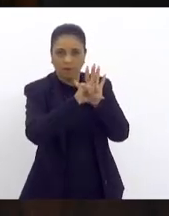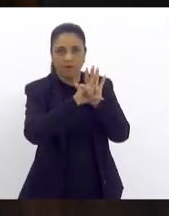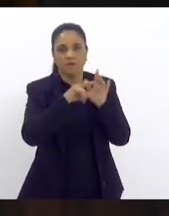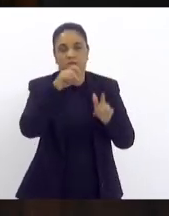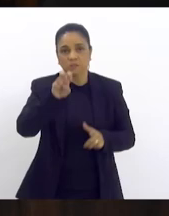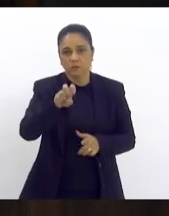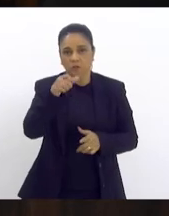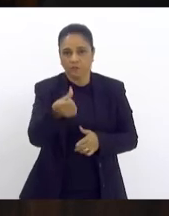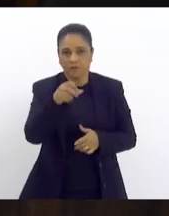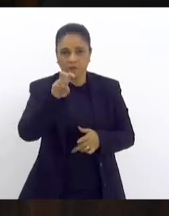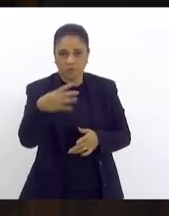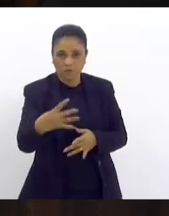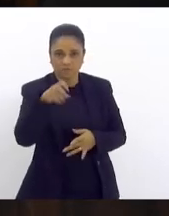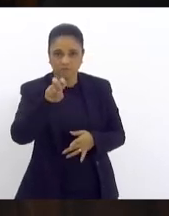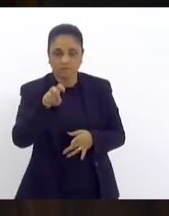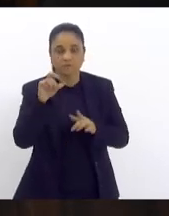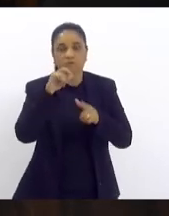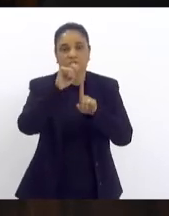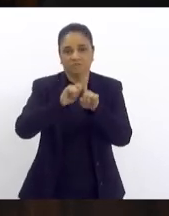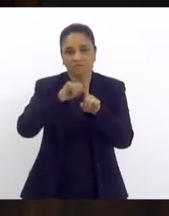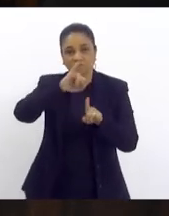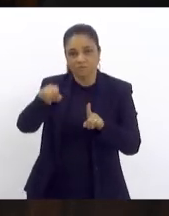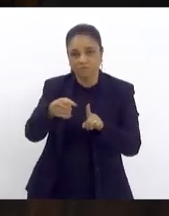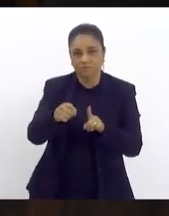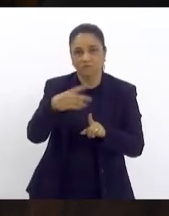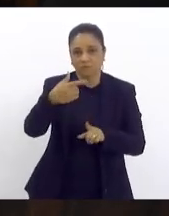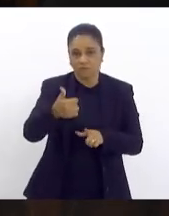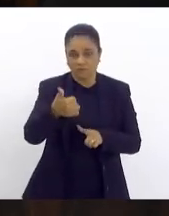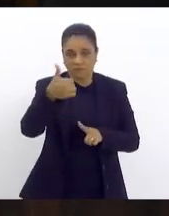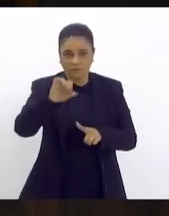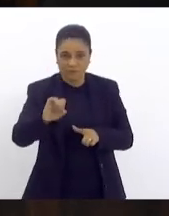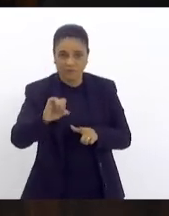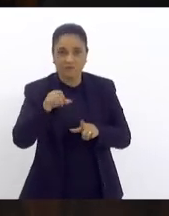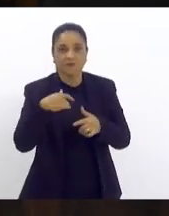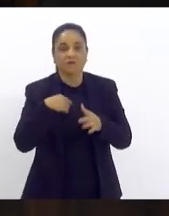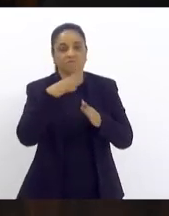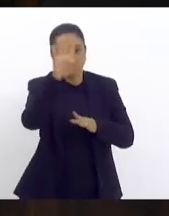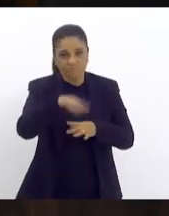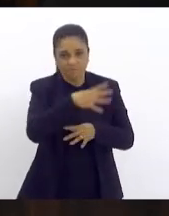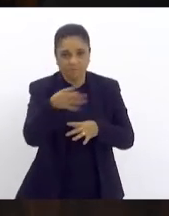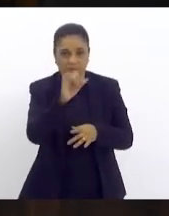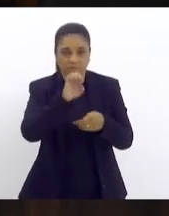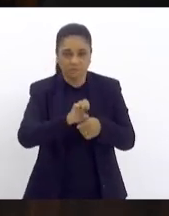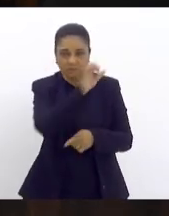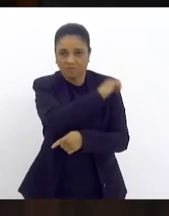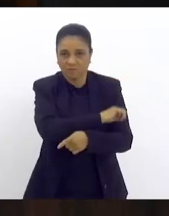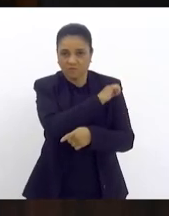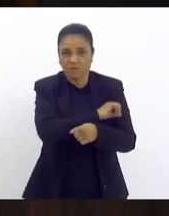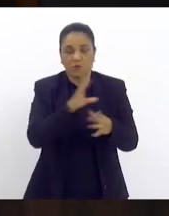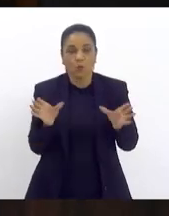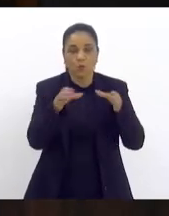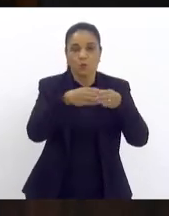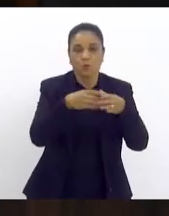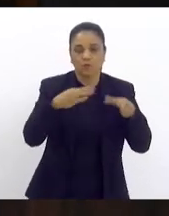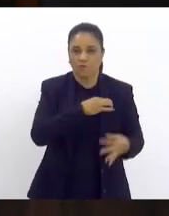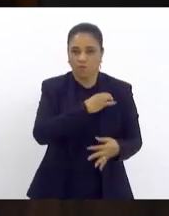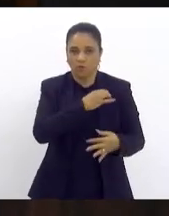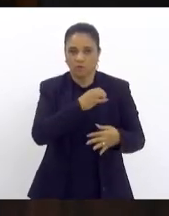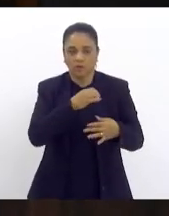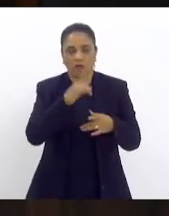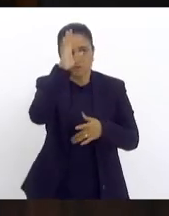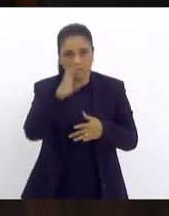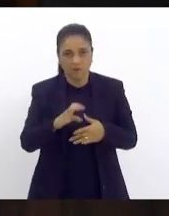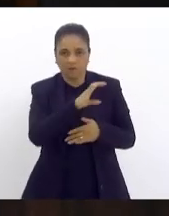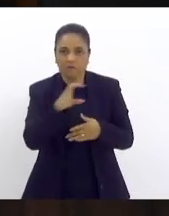5645 de 6 de janeiro de 2010 incluindo no calendário oficial do Rio de Janeiro o dia dos grupos vontades de ações sociais da Igreja